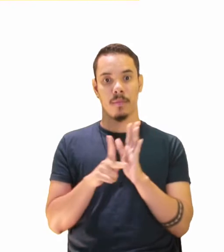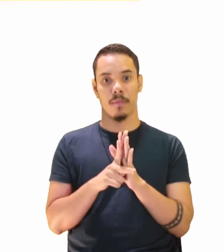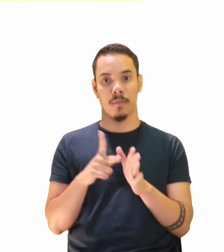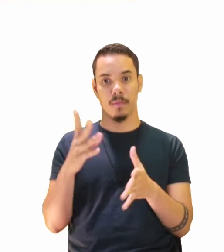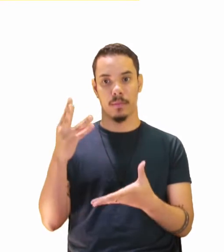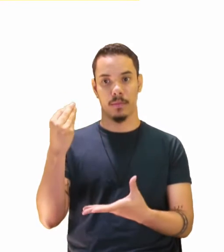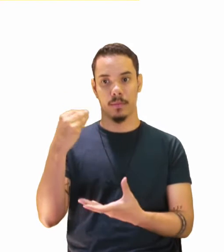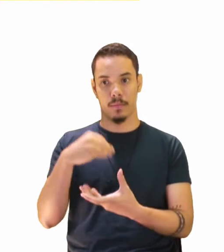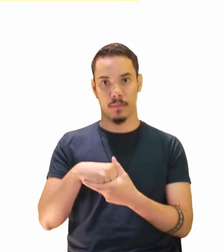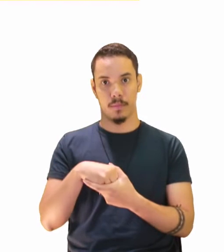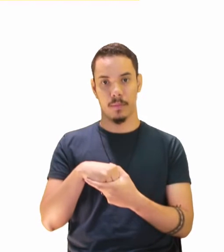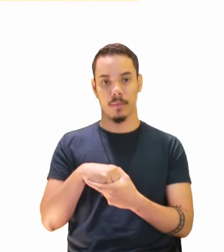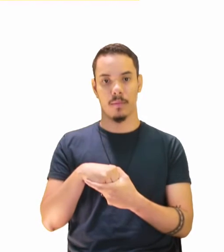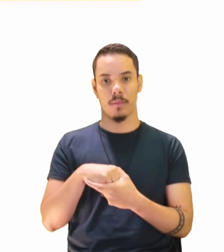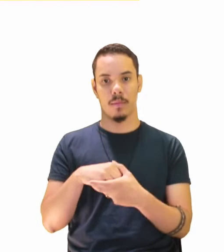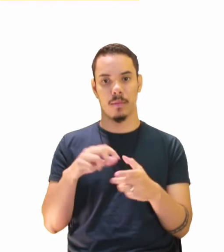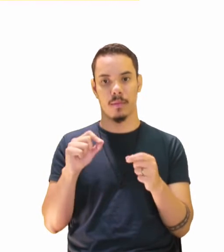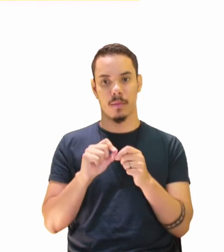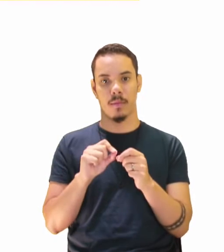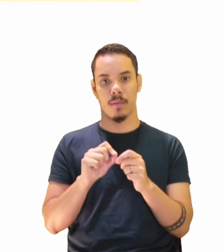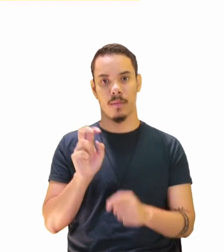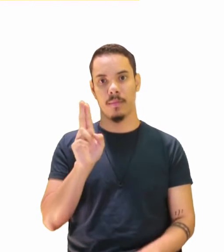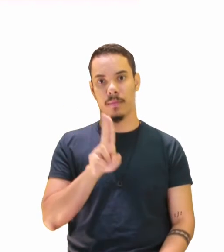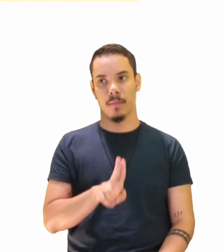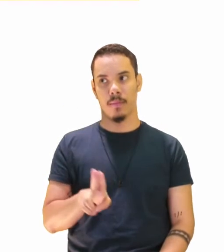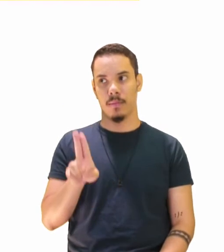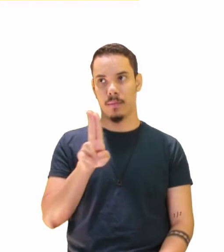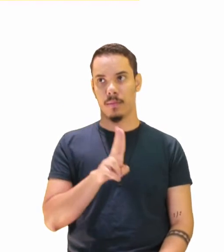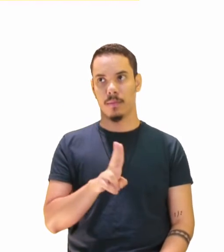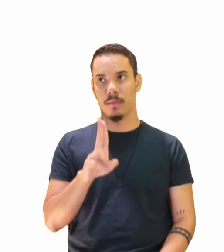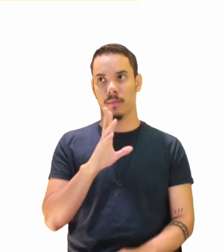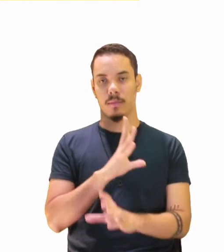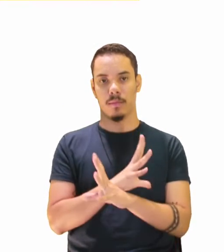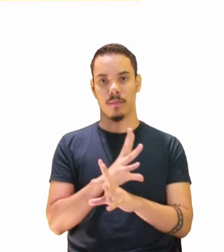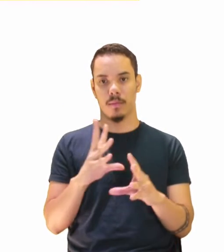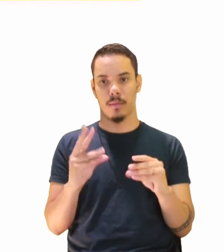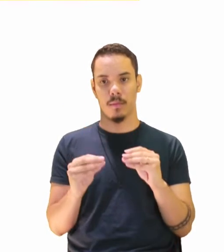polissíndeto, vai fazer bastante uso das conjunções